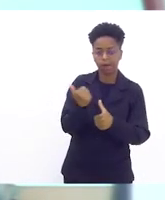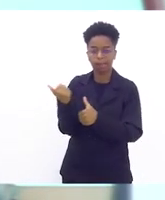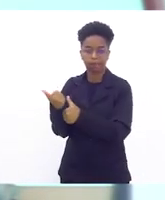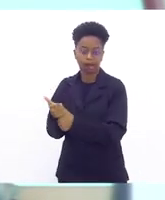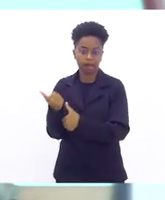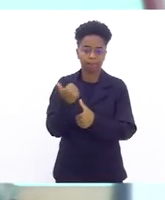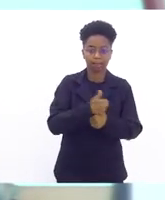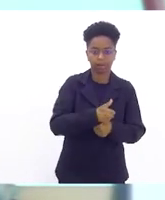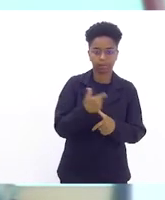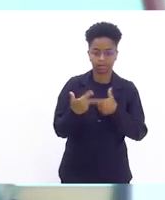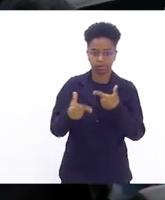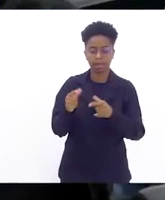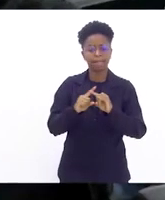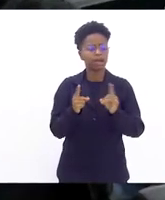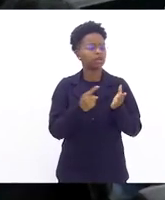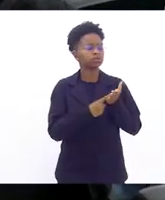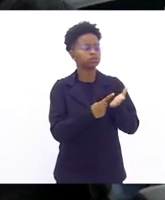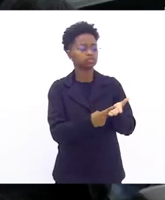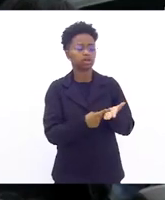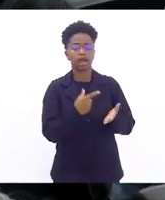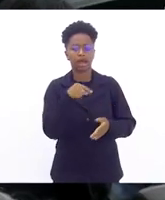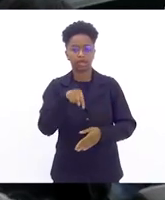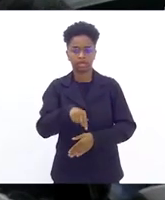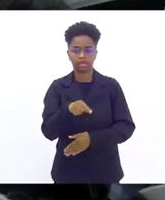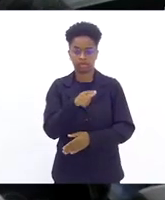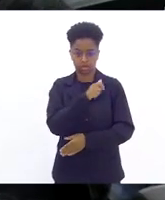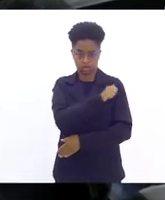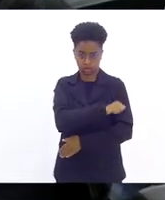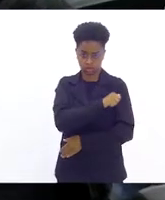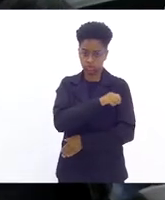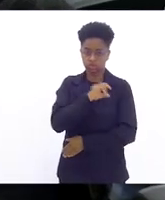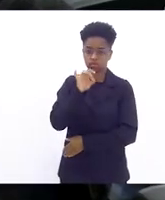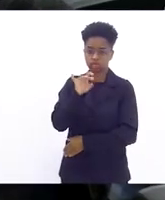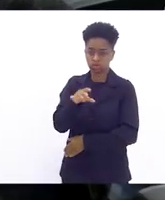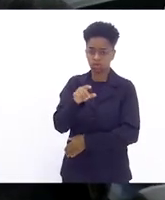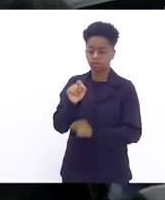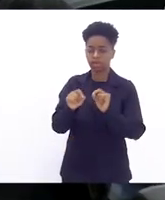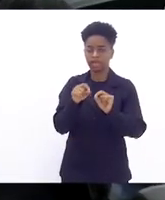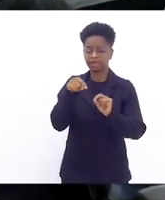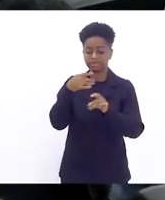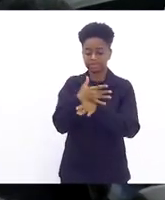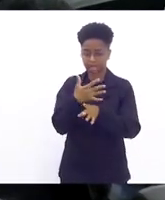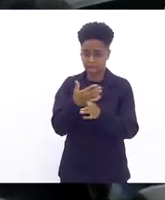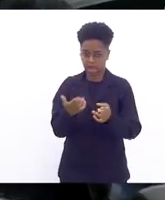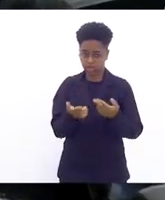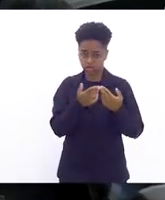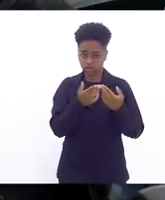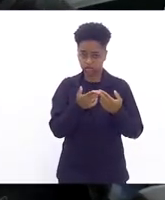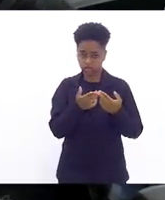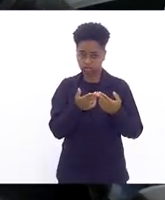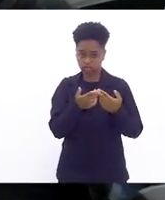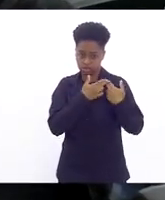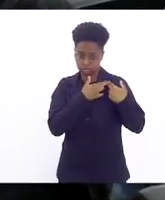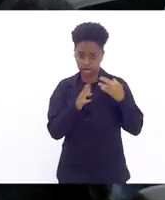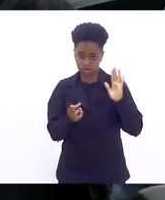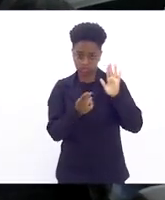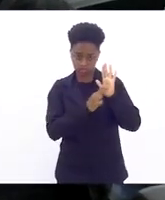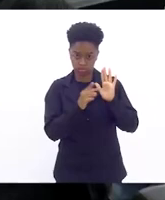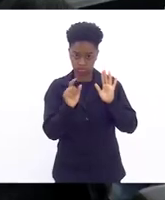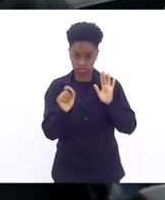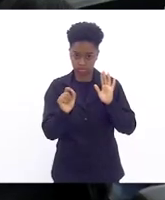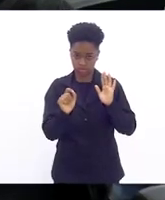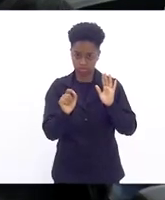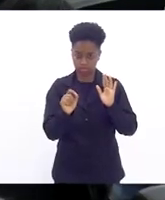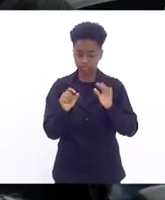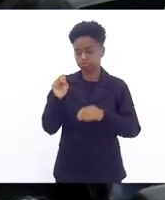mas nesse caso o convênio com o município do Rio o município só para deixar claro então ele assume a responsabilidade pela gestão de Corpos hídricos de um território ele